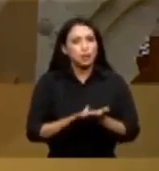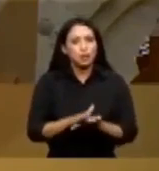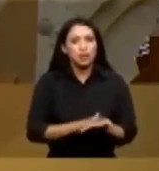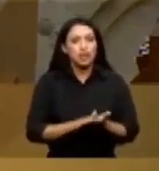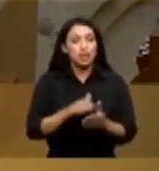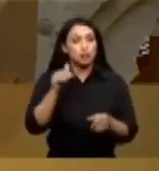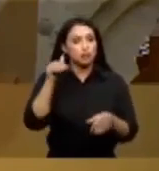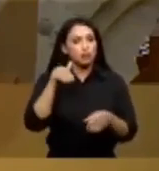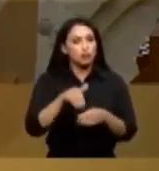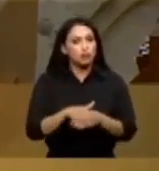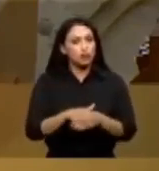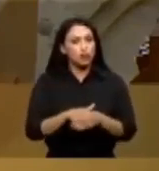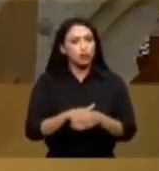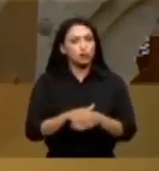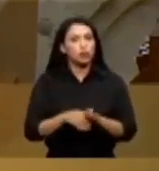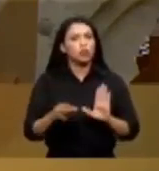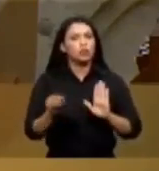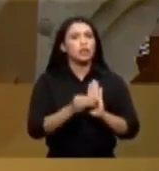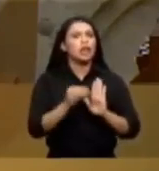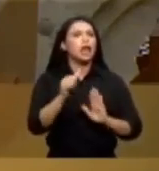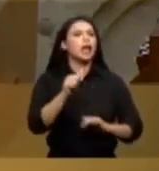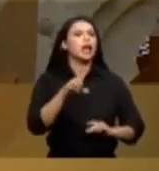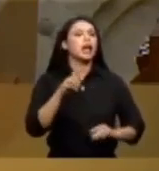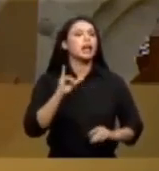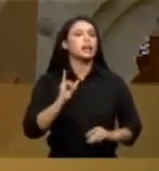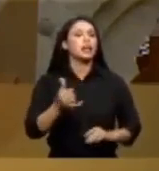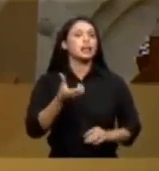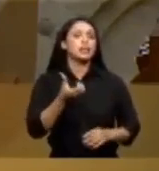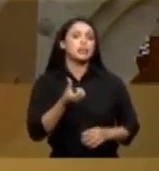extraídas do voto contido na ADI